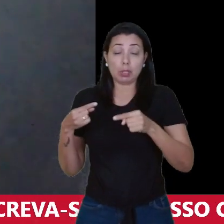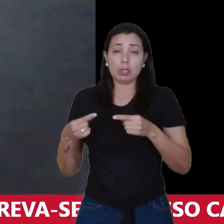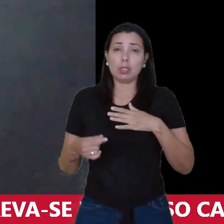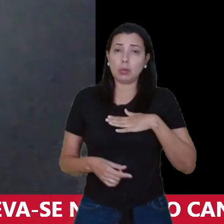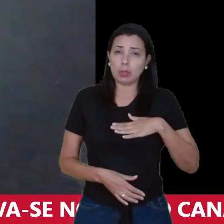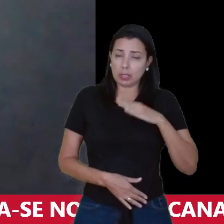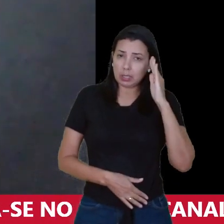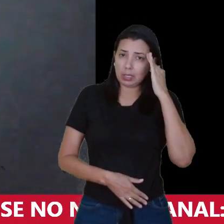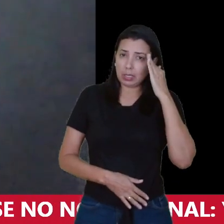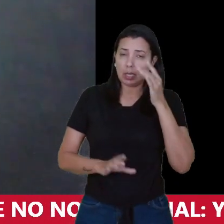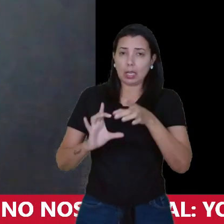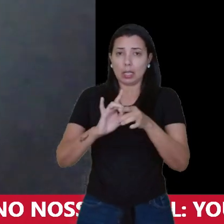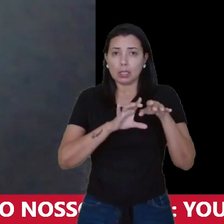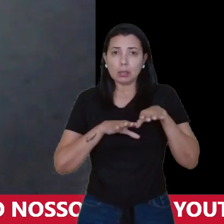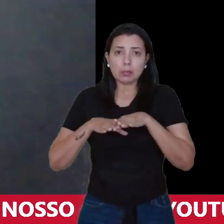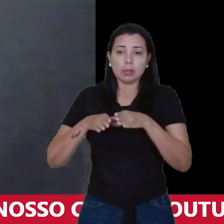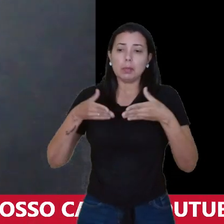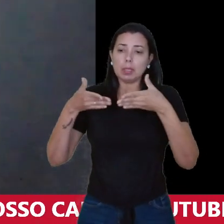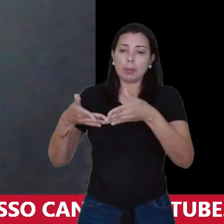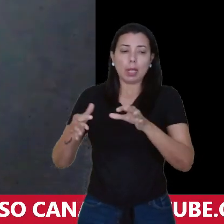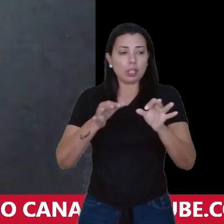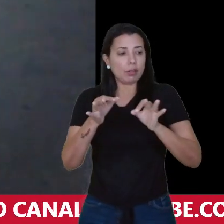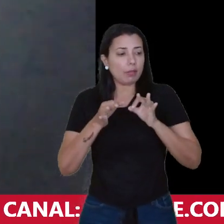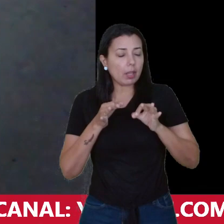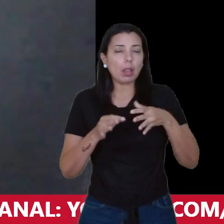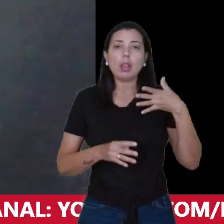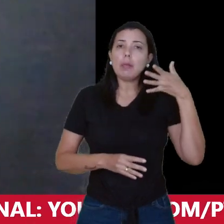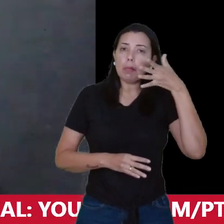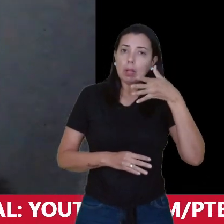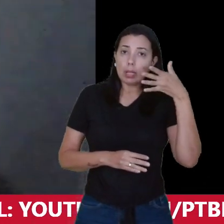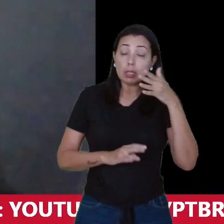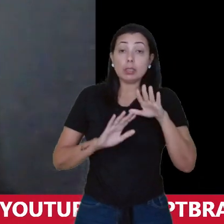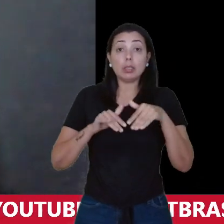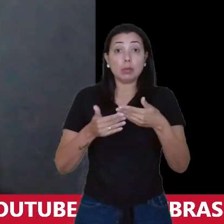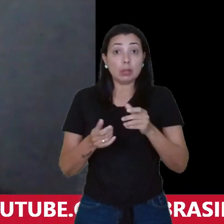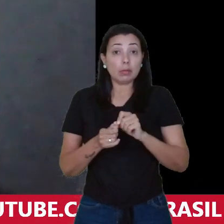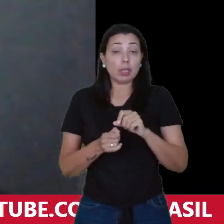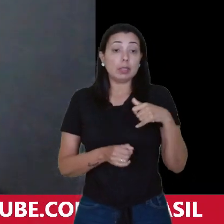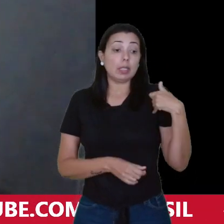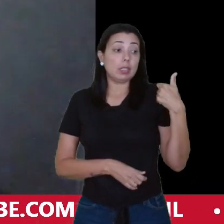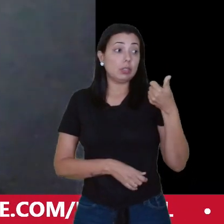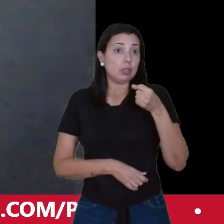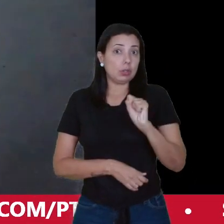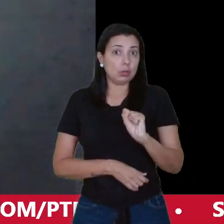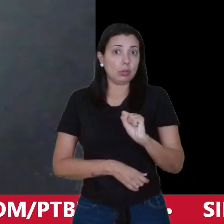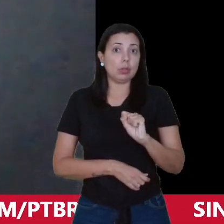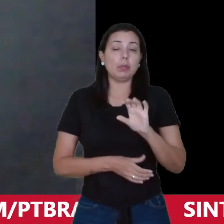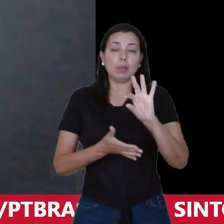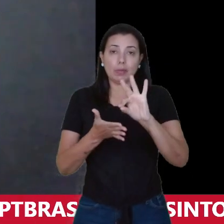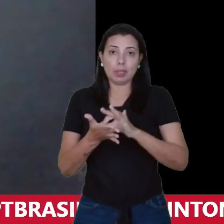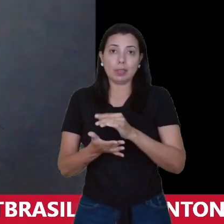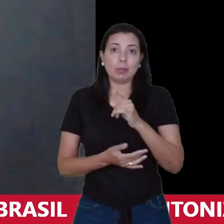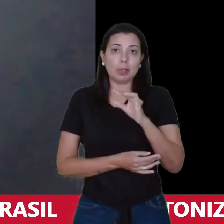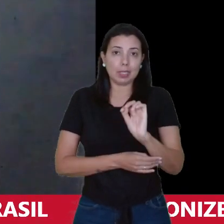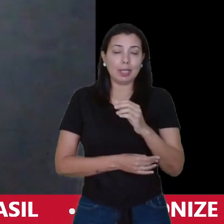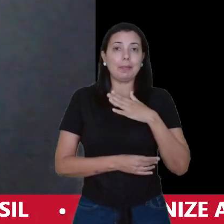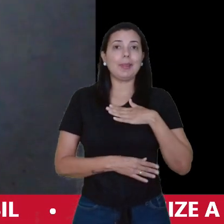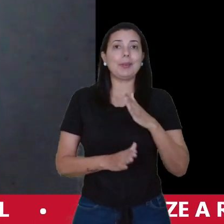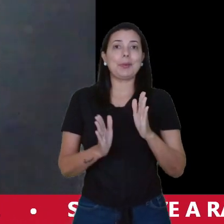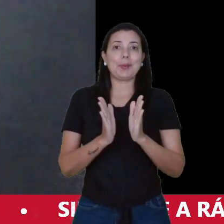da democracia, eu começo a participar de eventos, de palestras, e quando eu faço 18 anos eu me filio no PT, assim, no meu